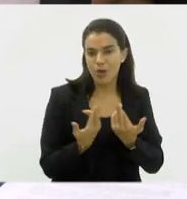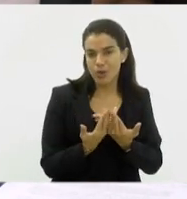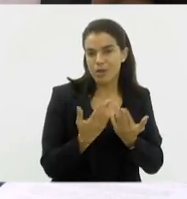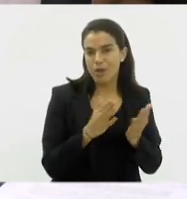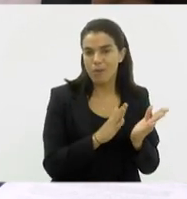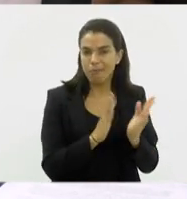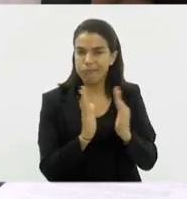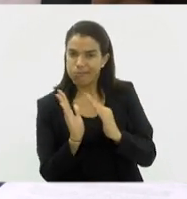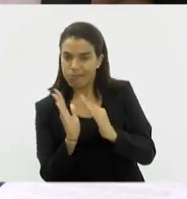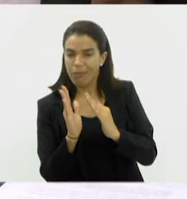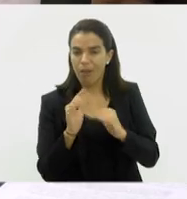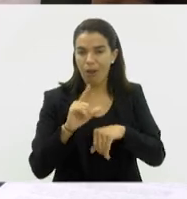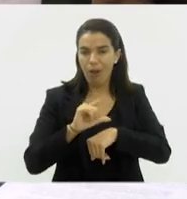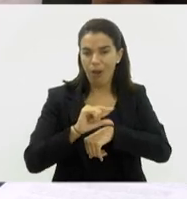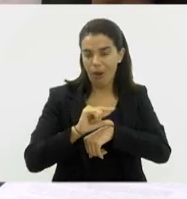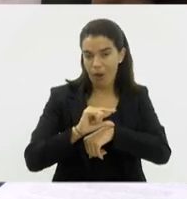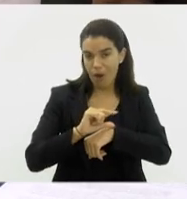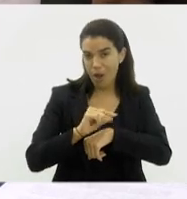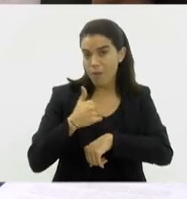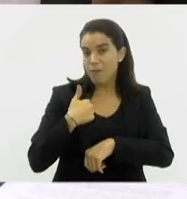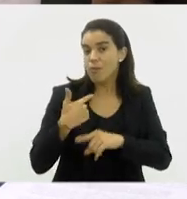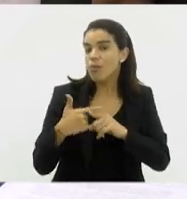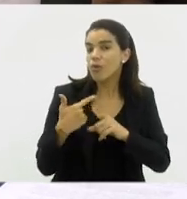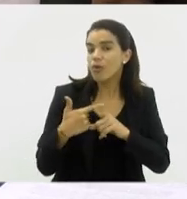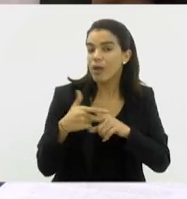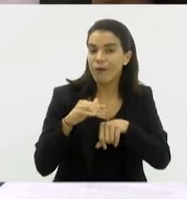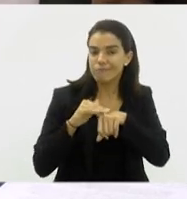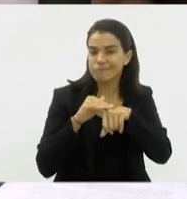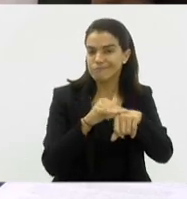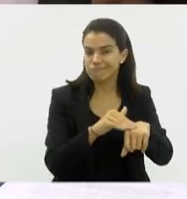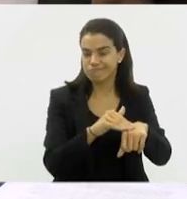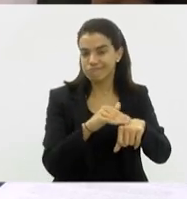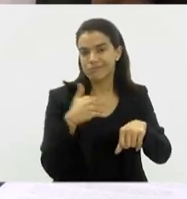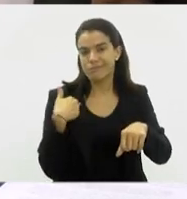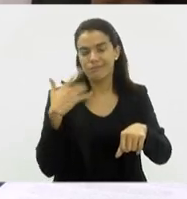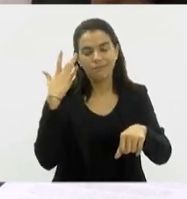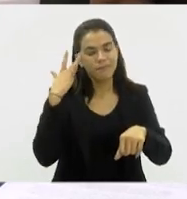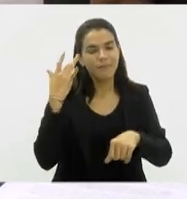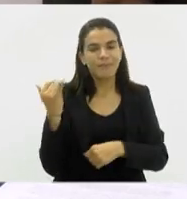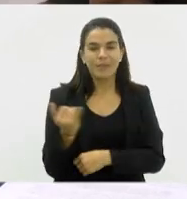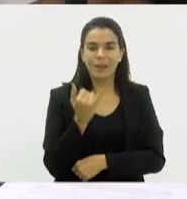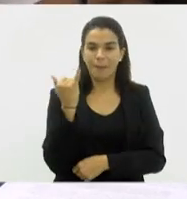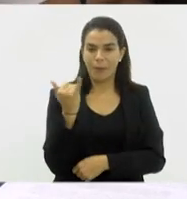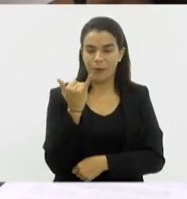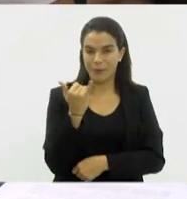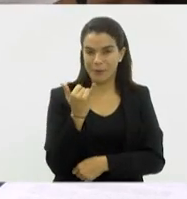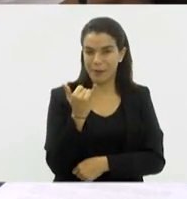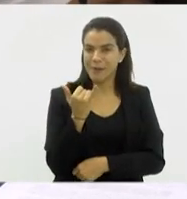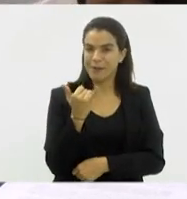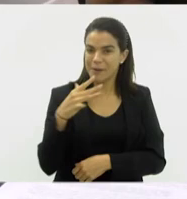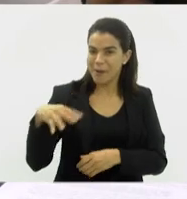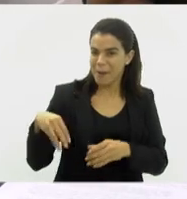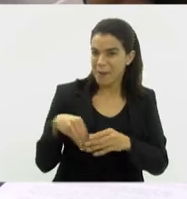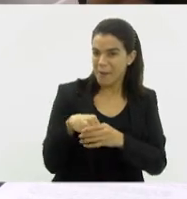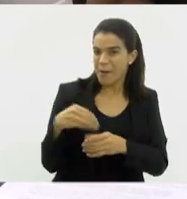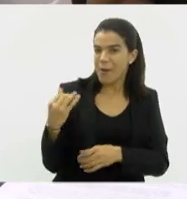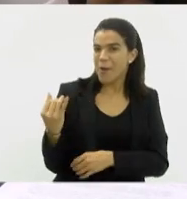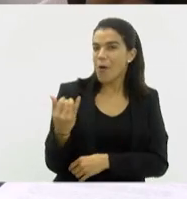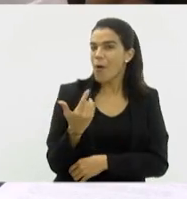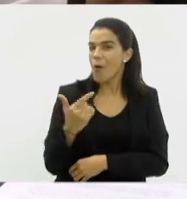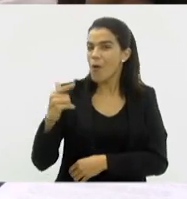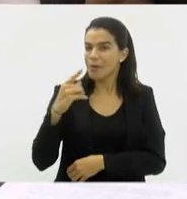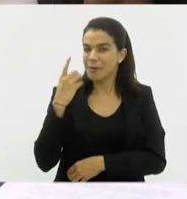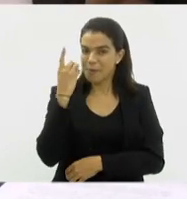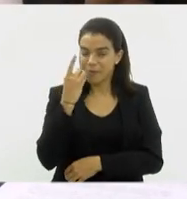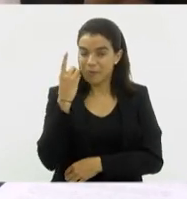uma questão de ordem elaborada por mim porque eu achava importante que outros deputados pudessem chegar porque era um